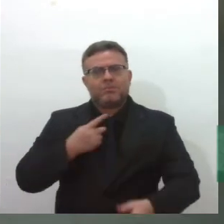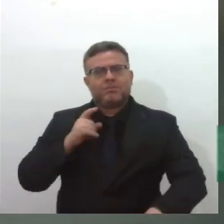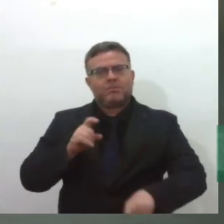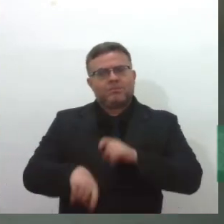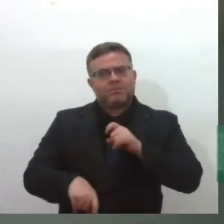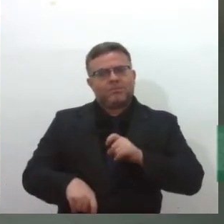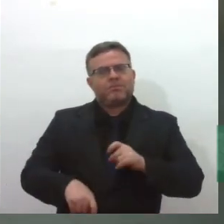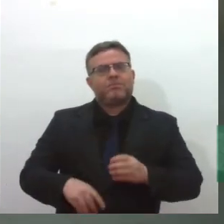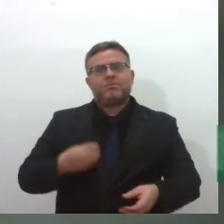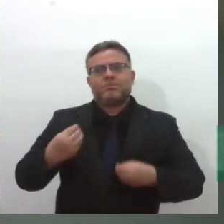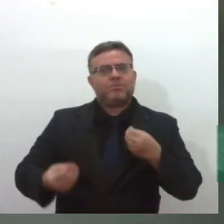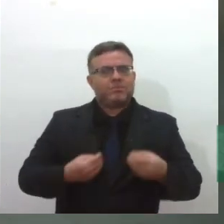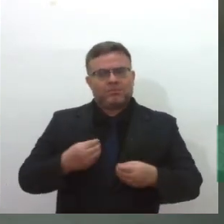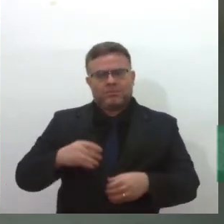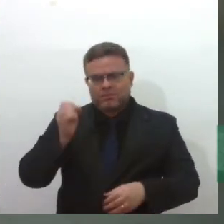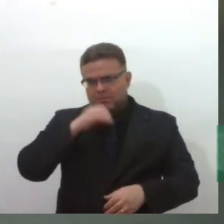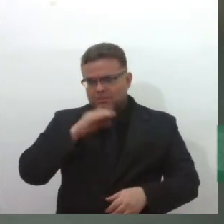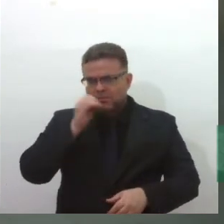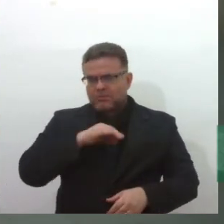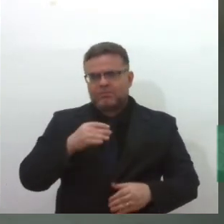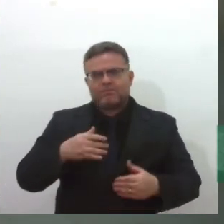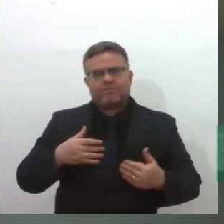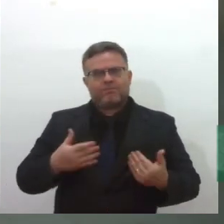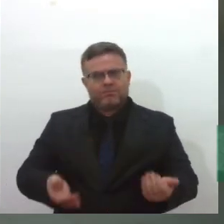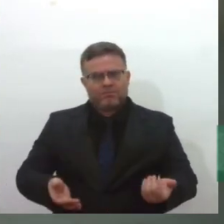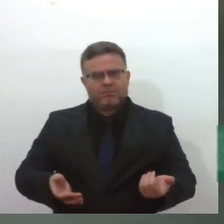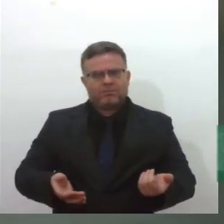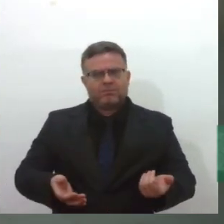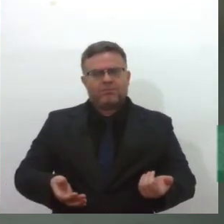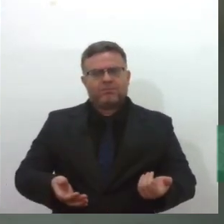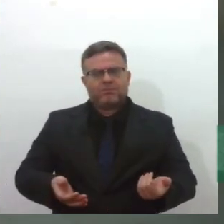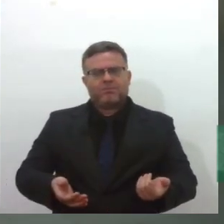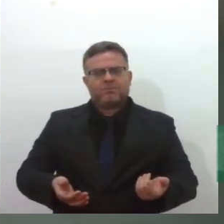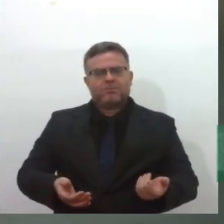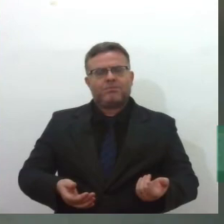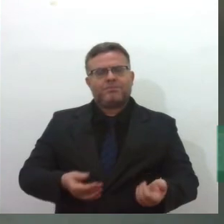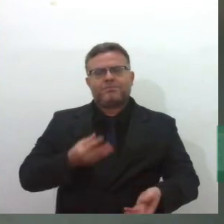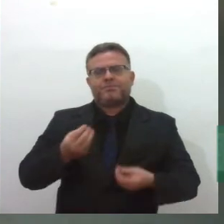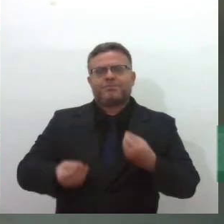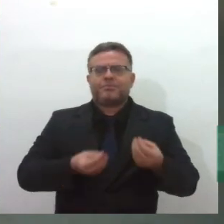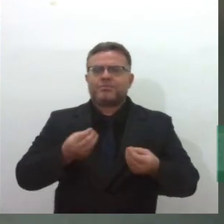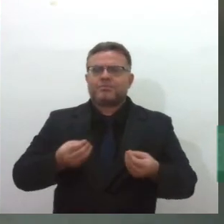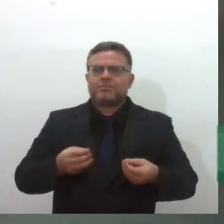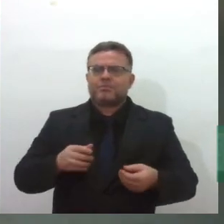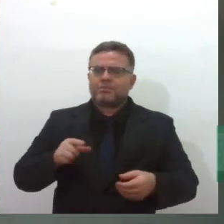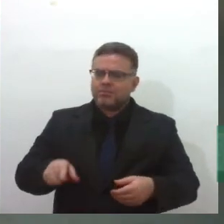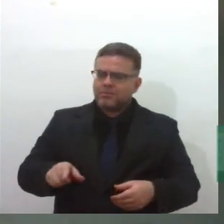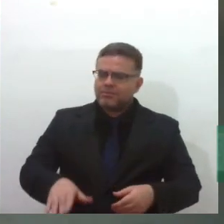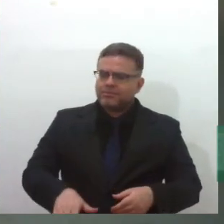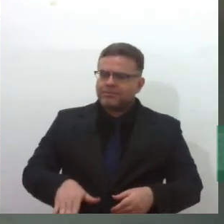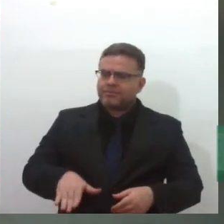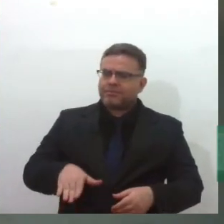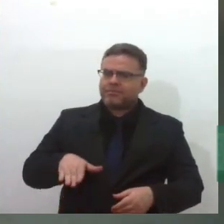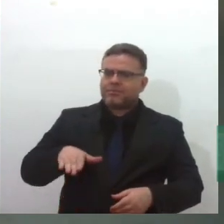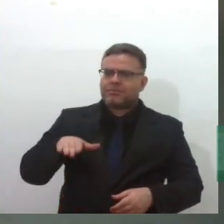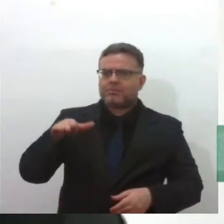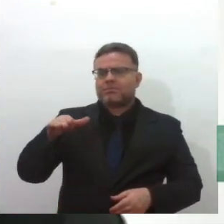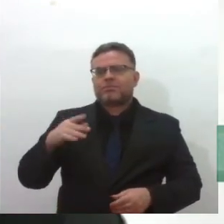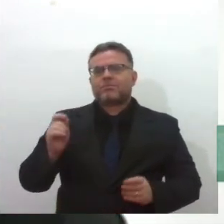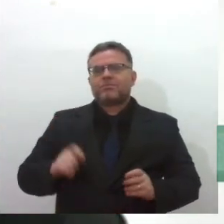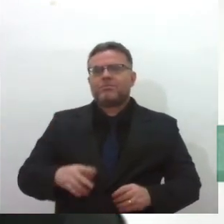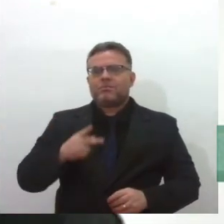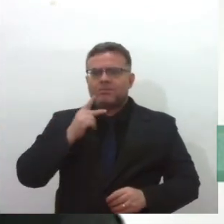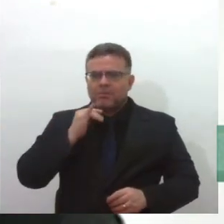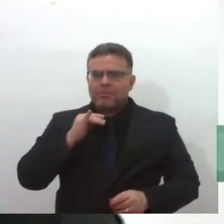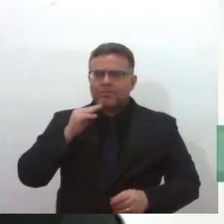tem uma complexidade bastante conhecida, justamente pela condição de desenvolvimento da criança. Então, o papel do pai, da mãe,